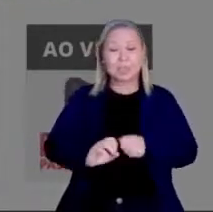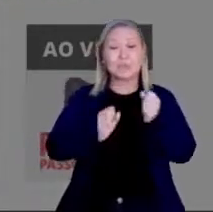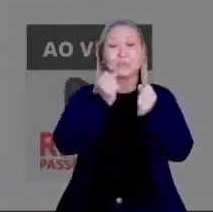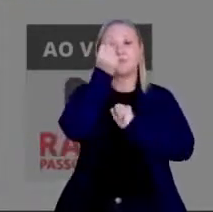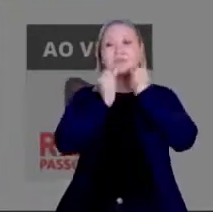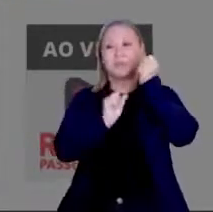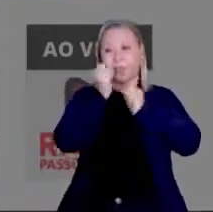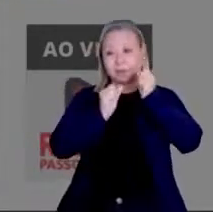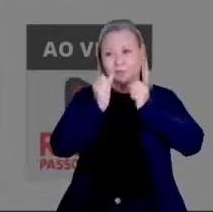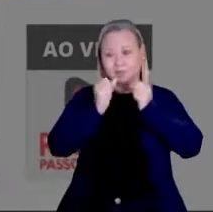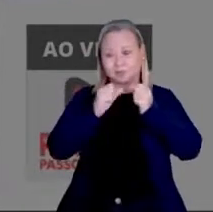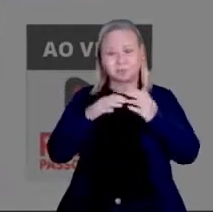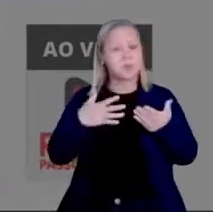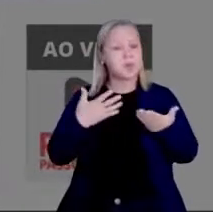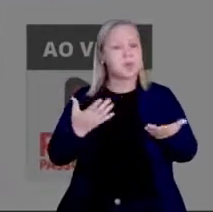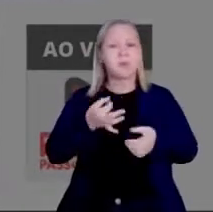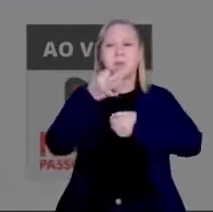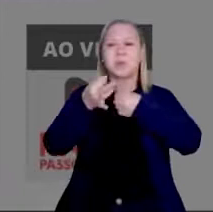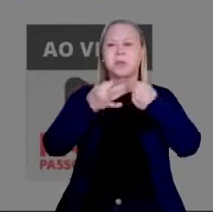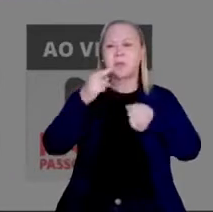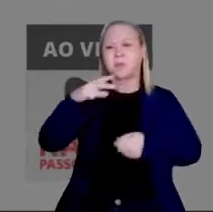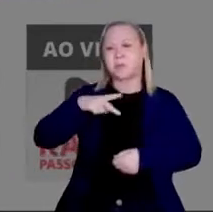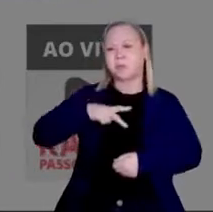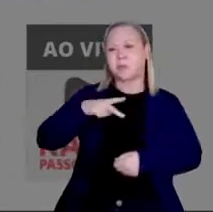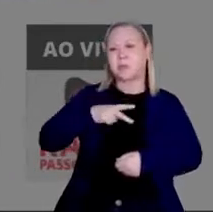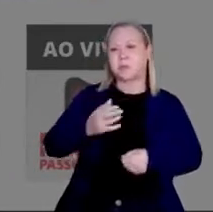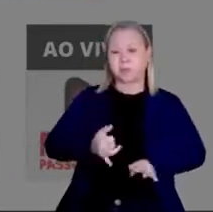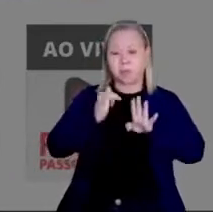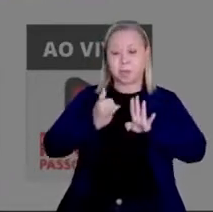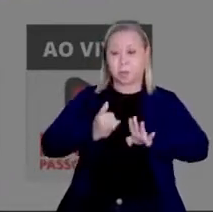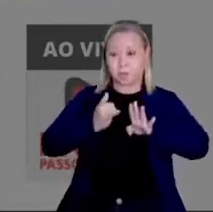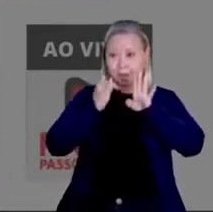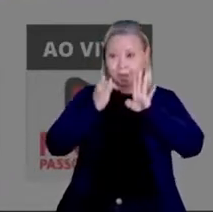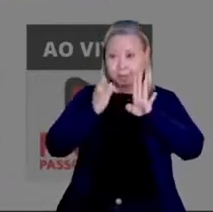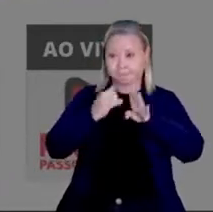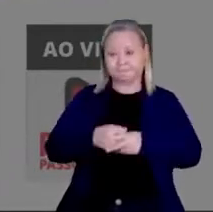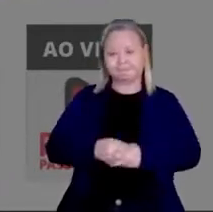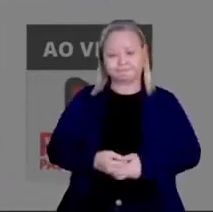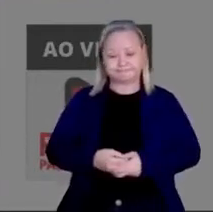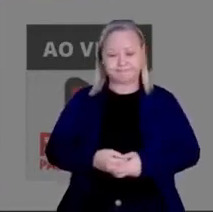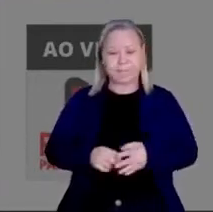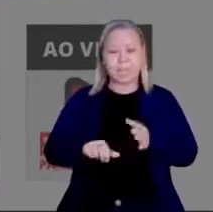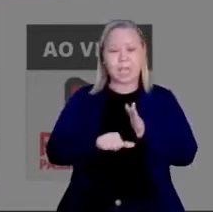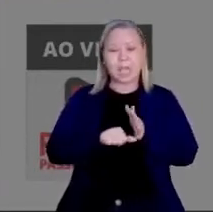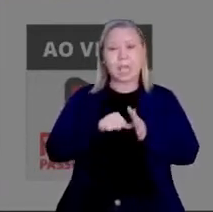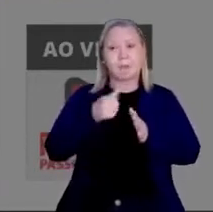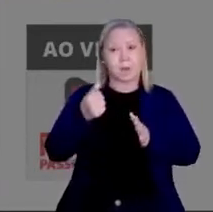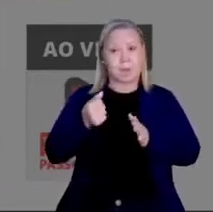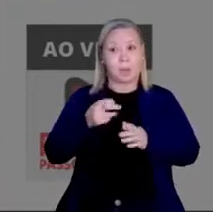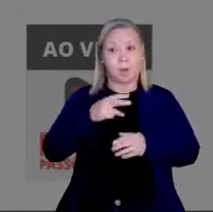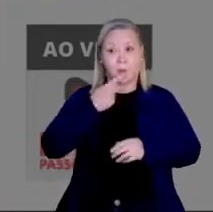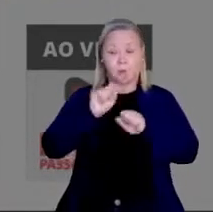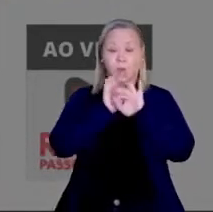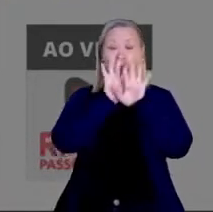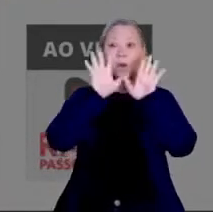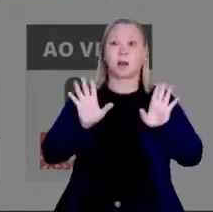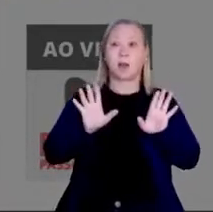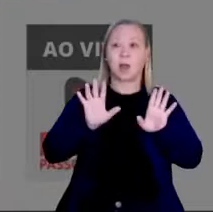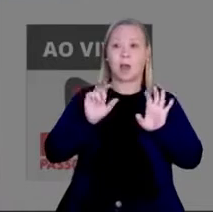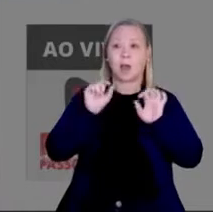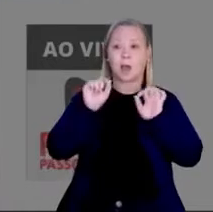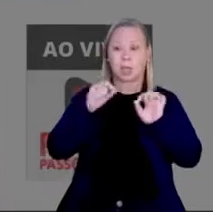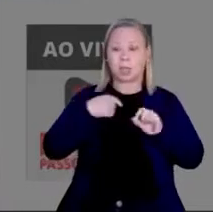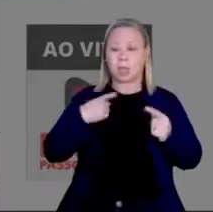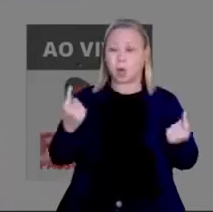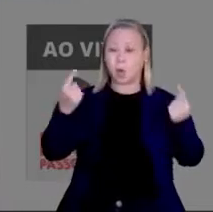o abuso dos aumentos das energias que nós estamos vivendo hoje no Brasil. Por isso, eu sou contra a privatização da